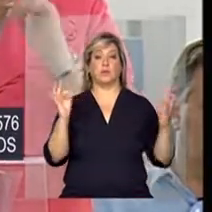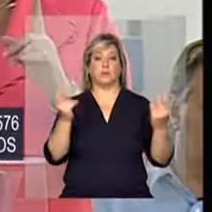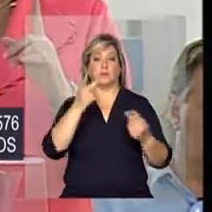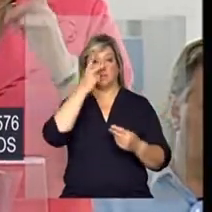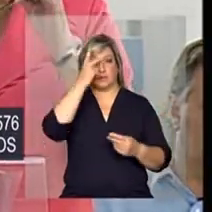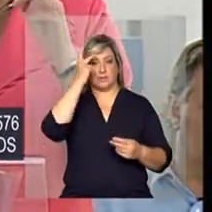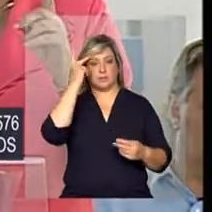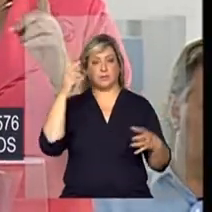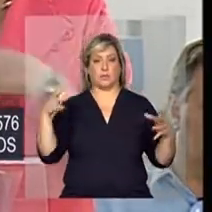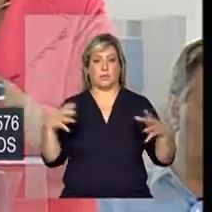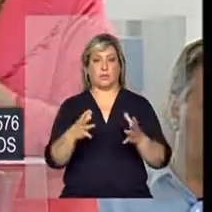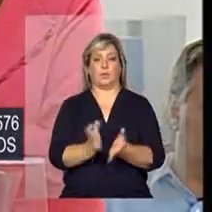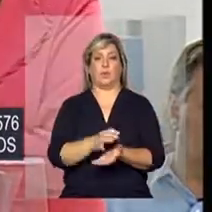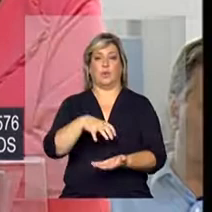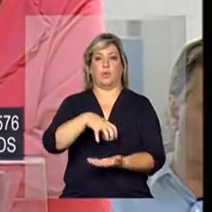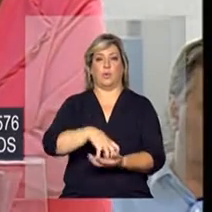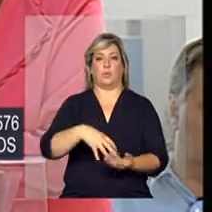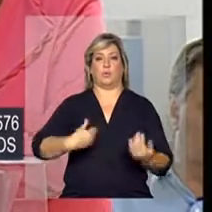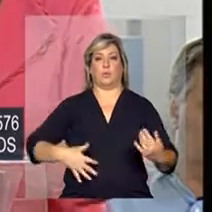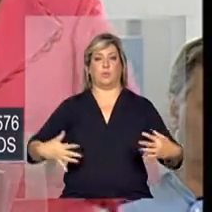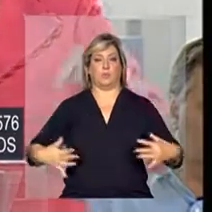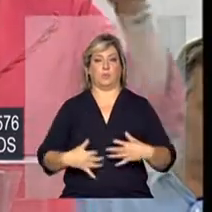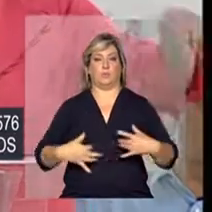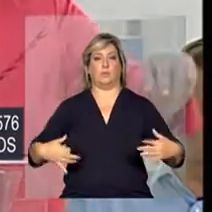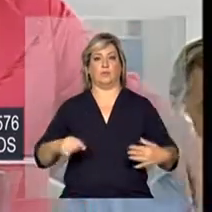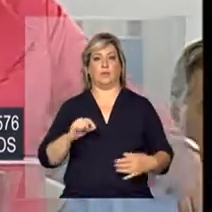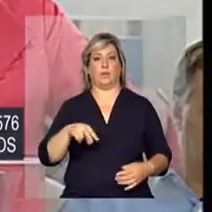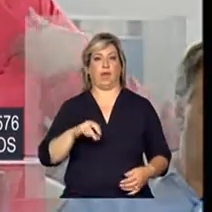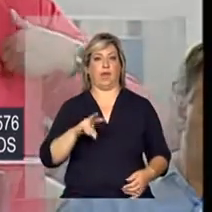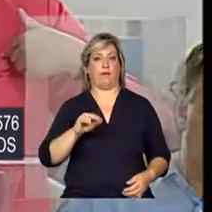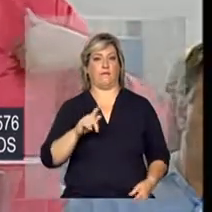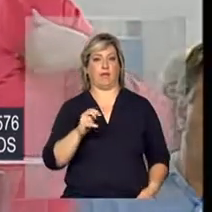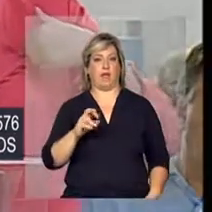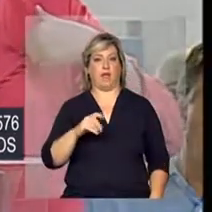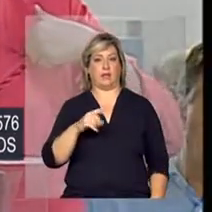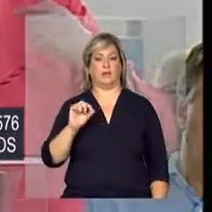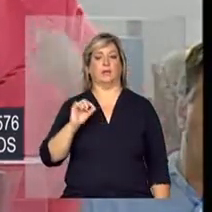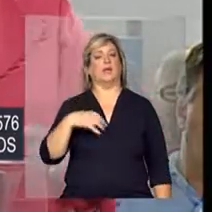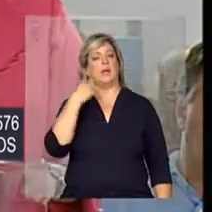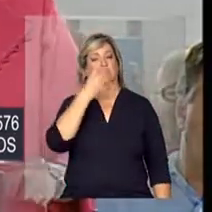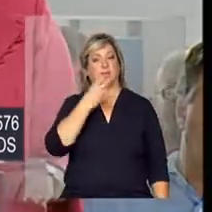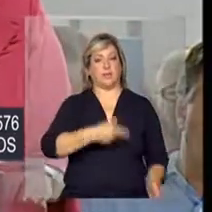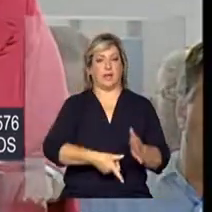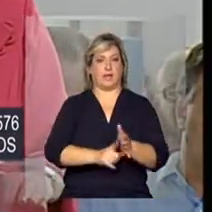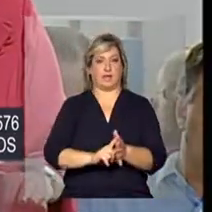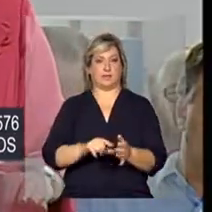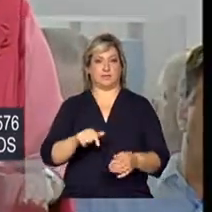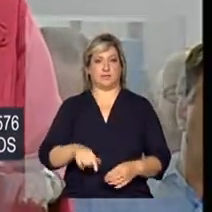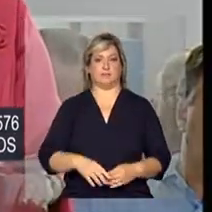integrantes do grupo folclórico Nova Geração, que cantaram aqui para nós